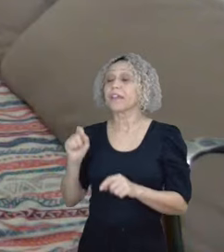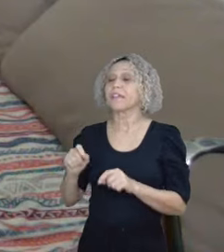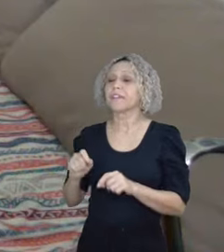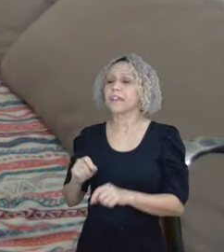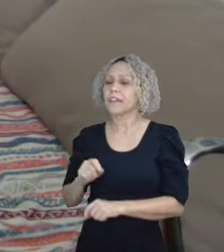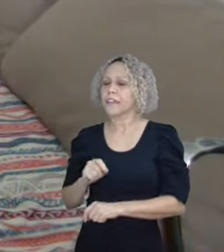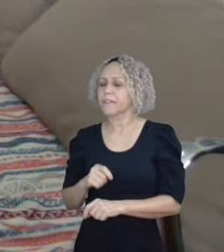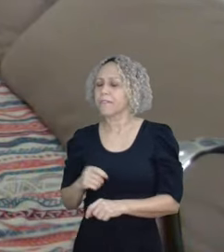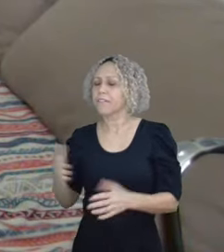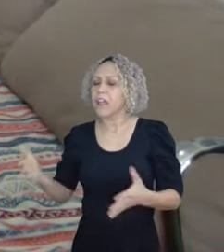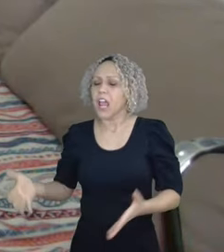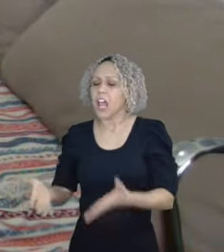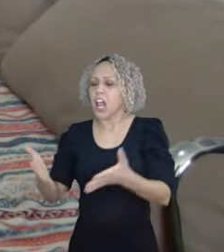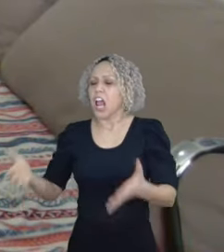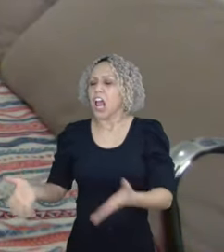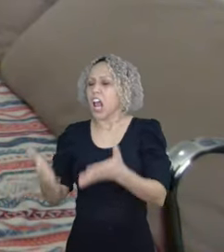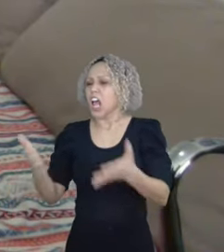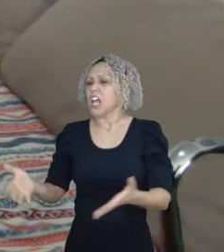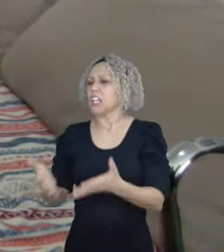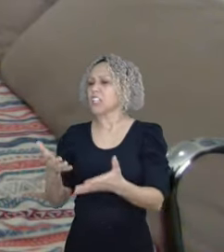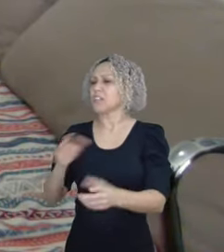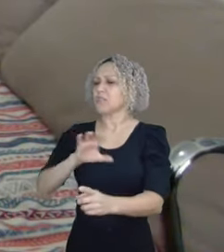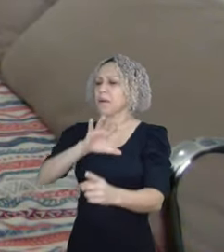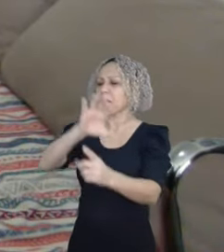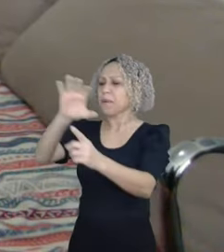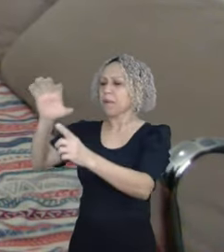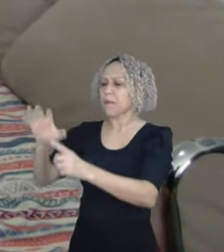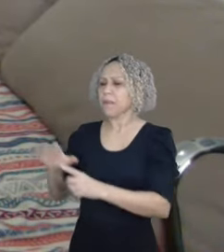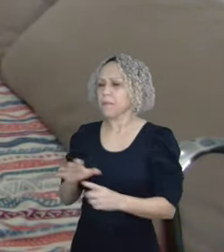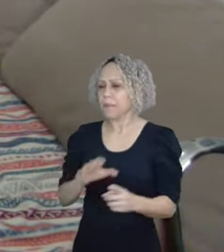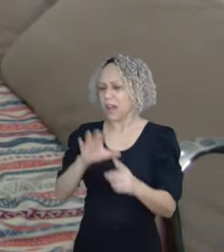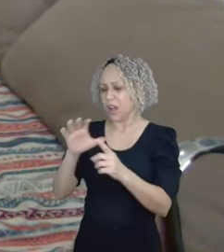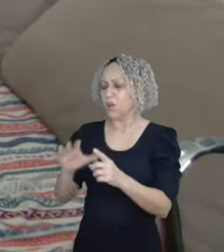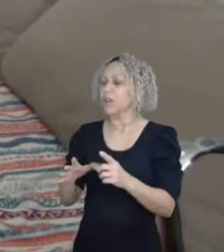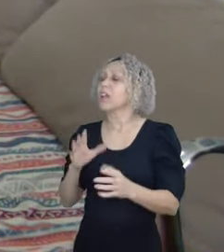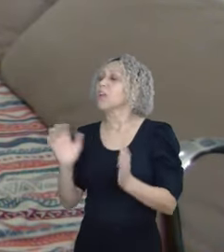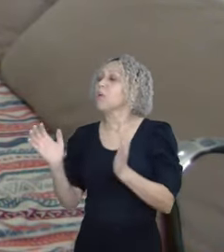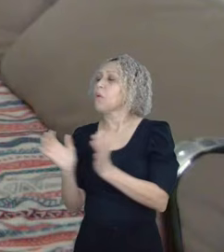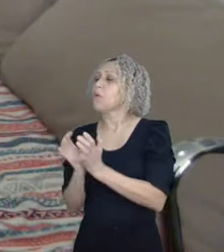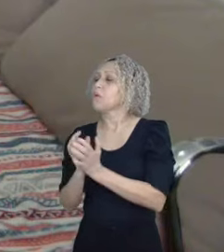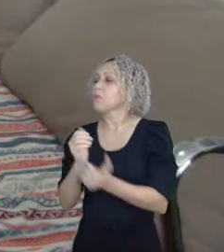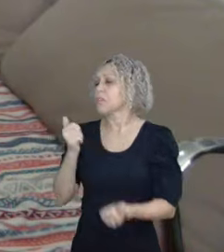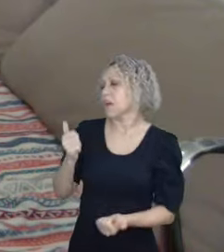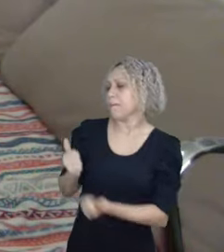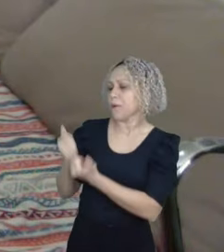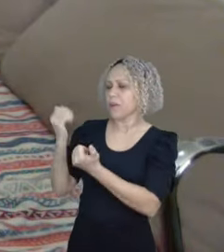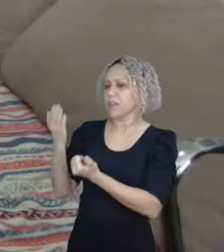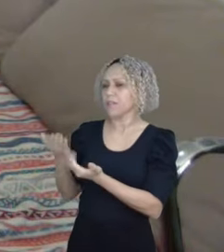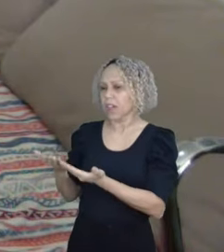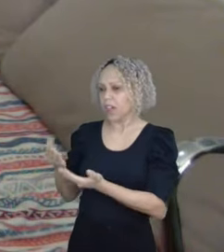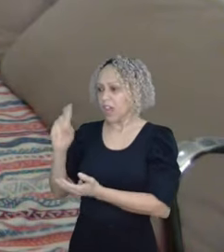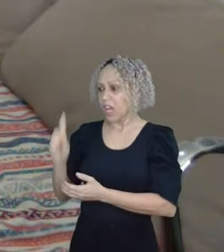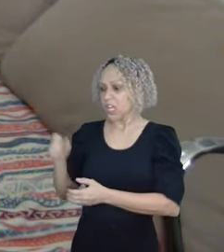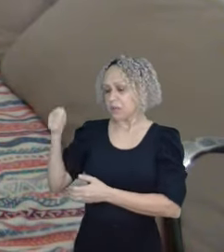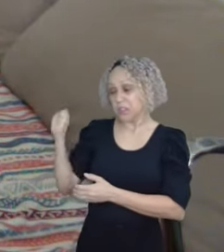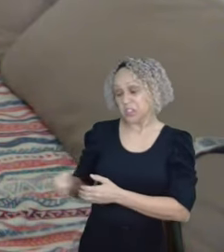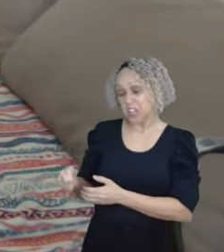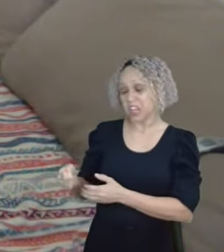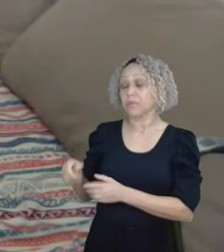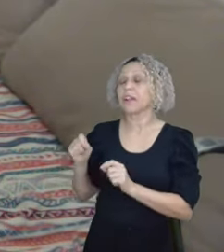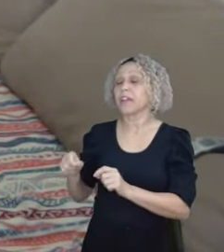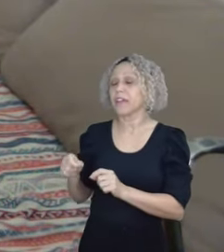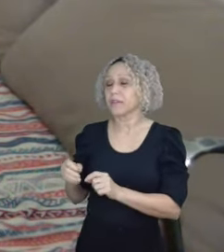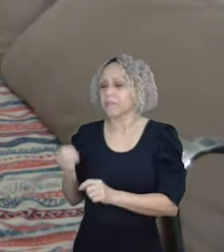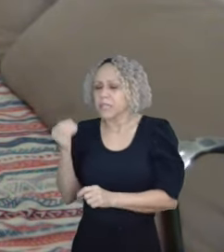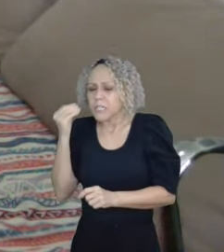aí sobre o falso manto da liberdade de expressão para tentar desestabilizar o governo Lula, já que o X, né, se